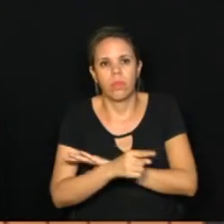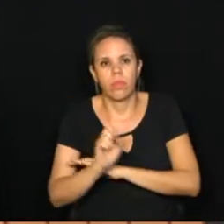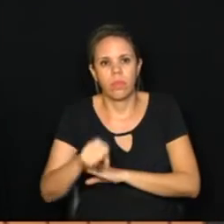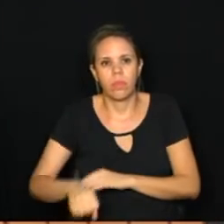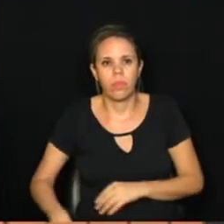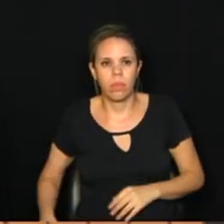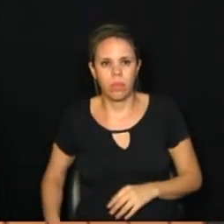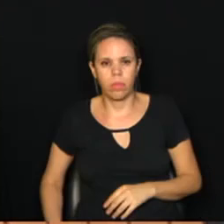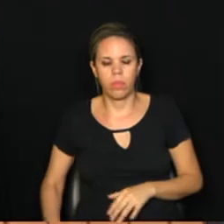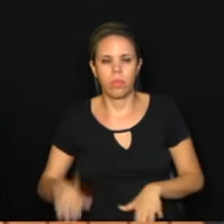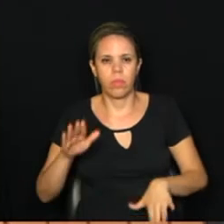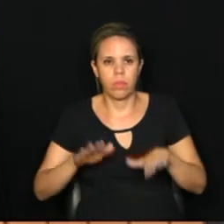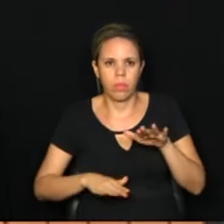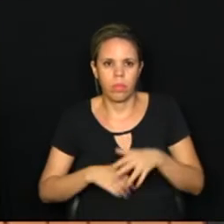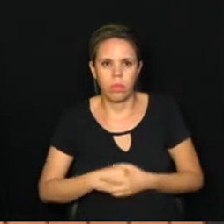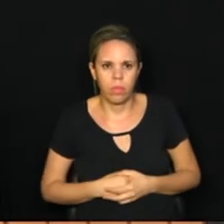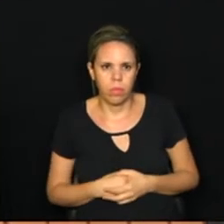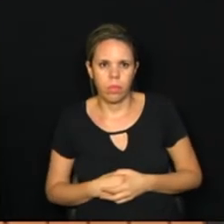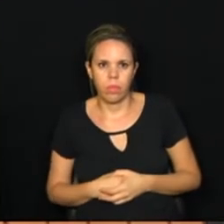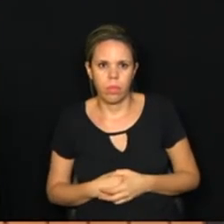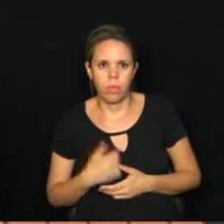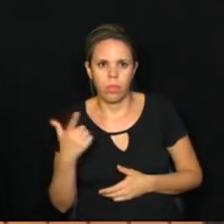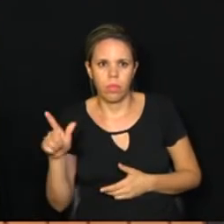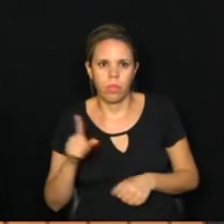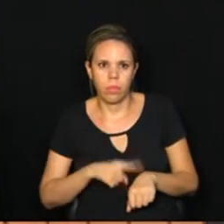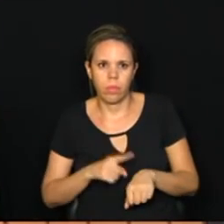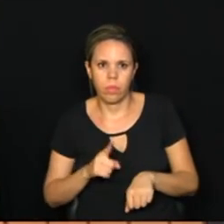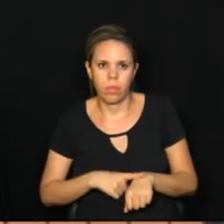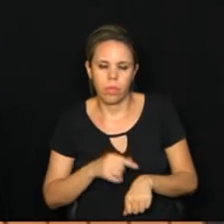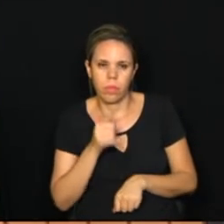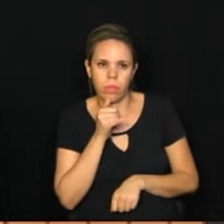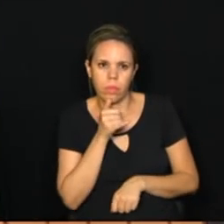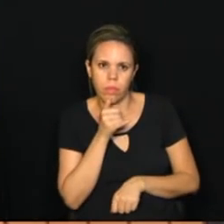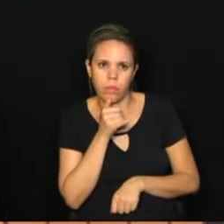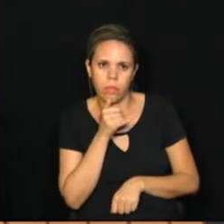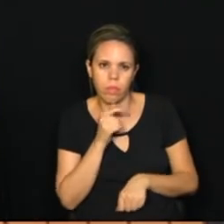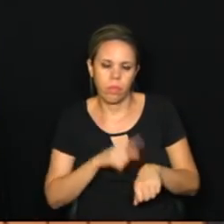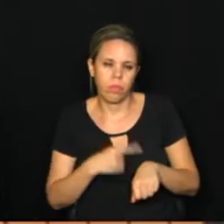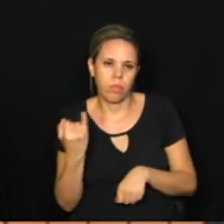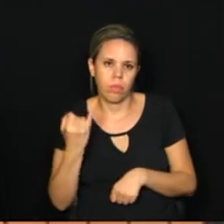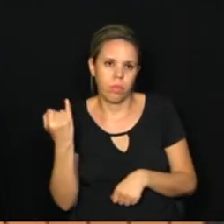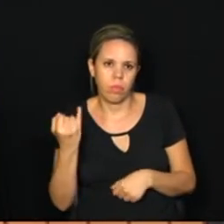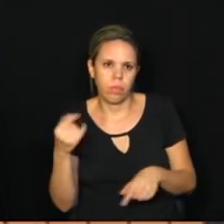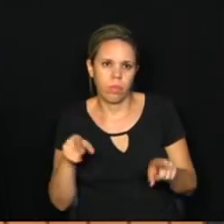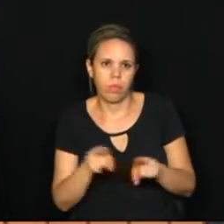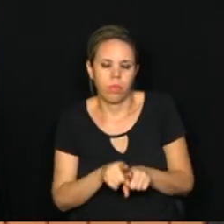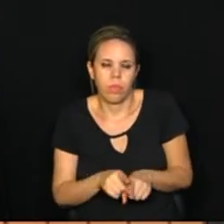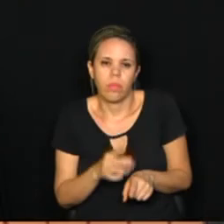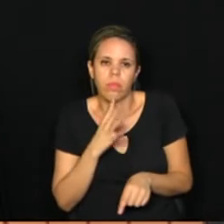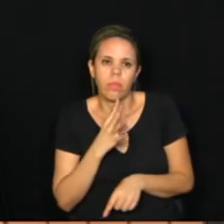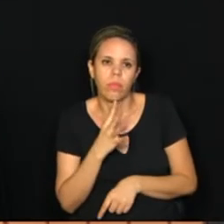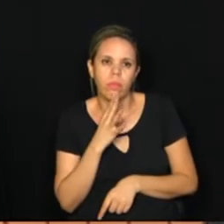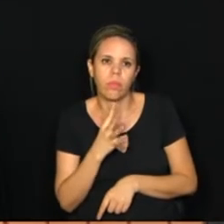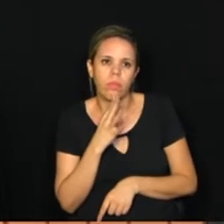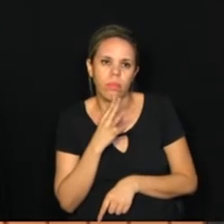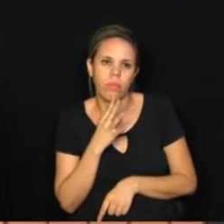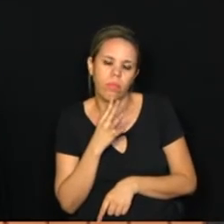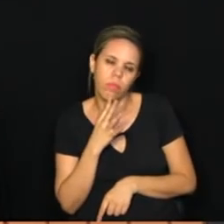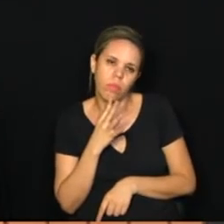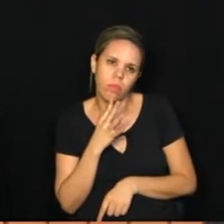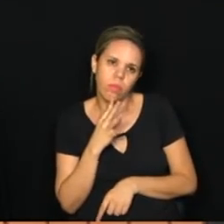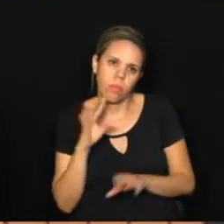Sidney, talvez seja uma outra hora, um momento importante também para a gente conhecer um pouquinho,